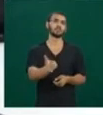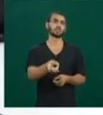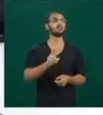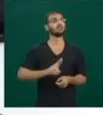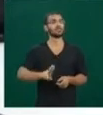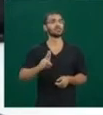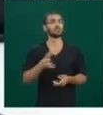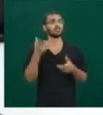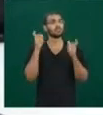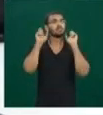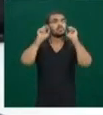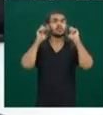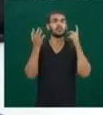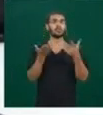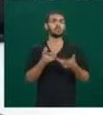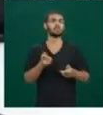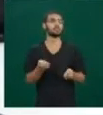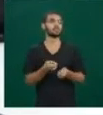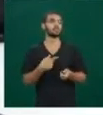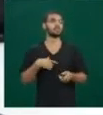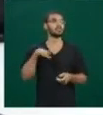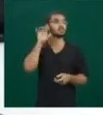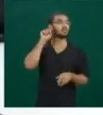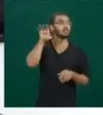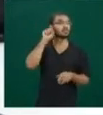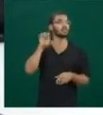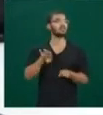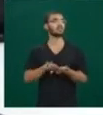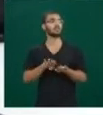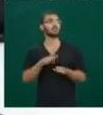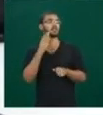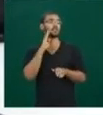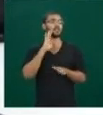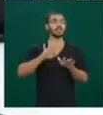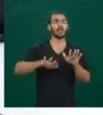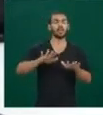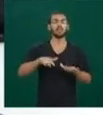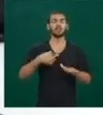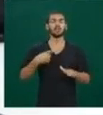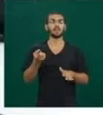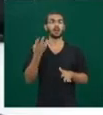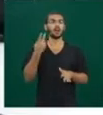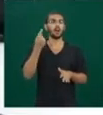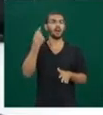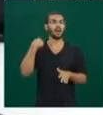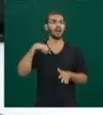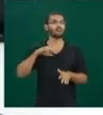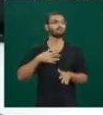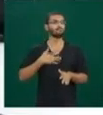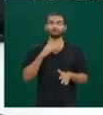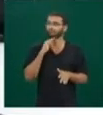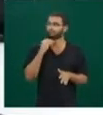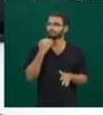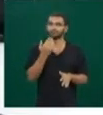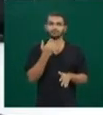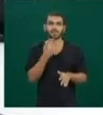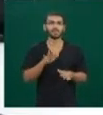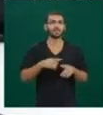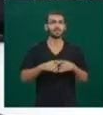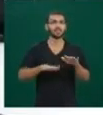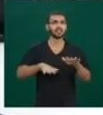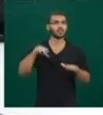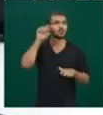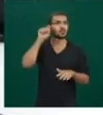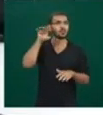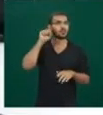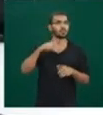ajuda muito, porque agora eu consigo ouvir e entender melhor, coisa que era muito difícil pra mim. Às vezes eu até ouvia, mas eu não conseguia